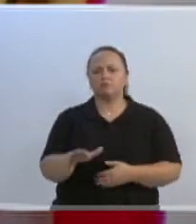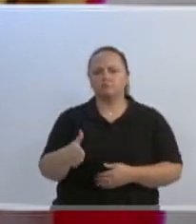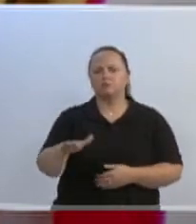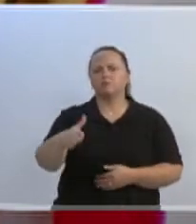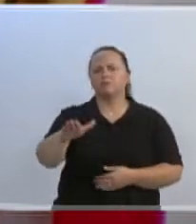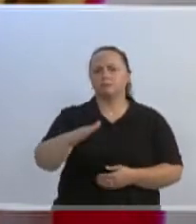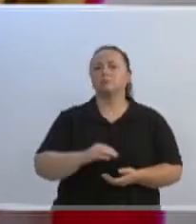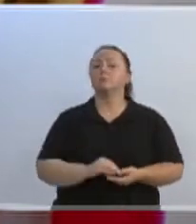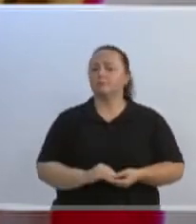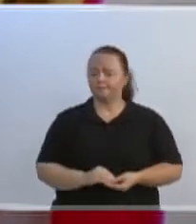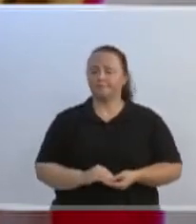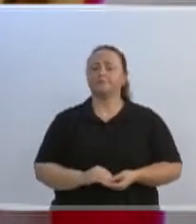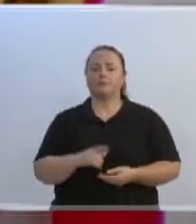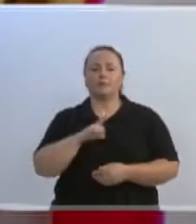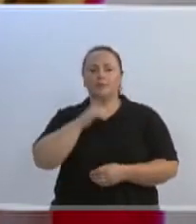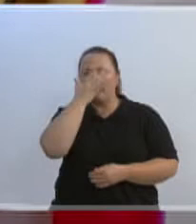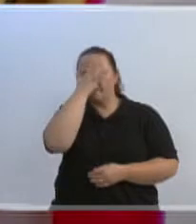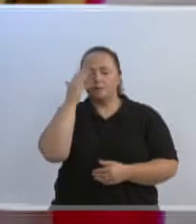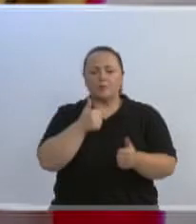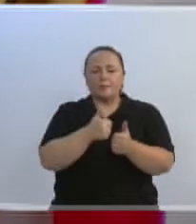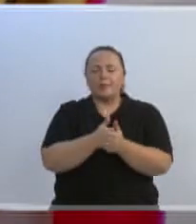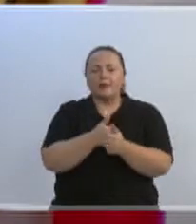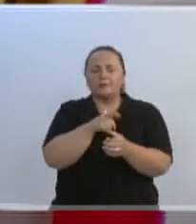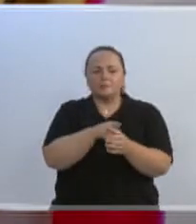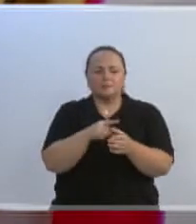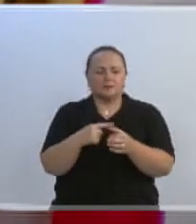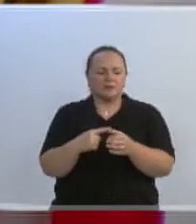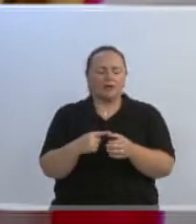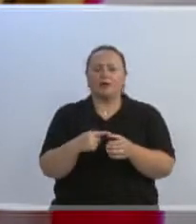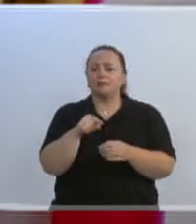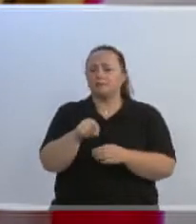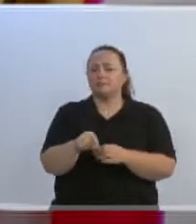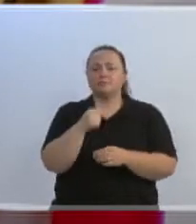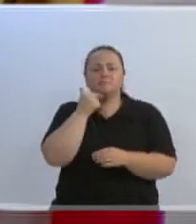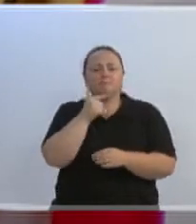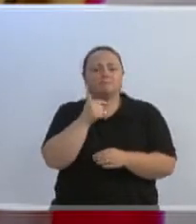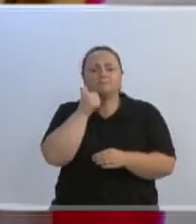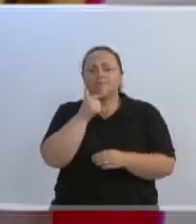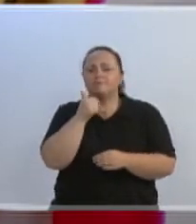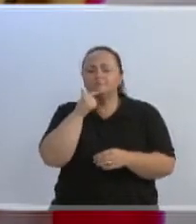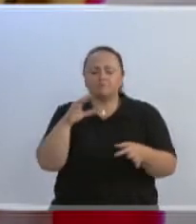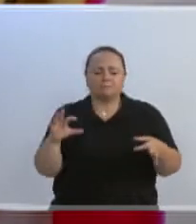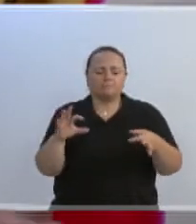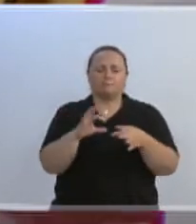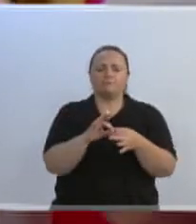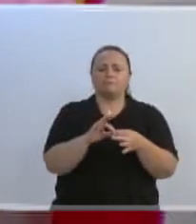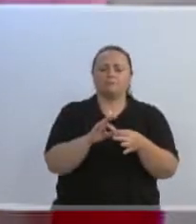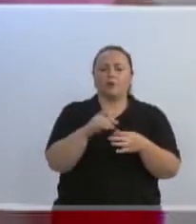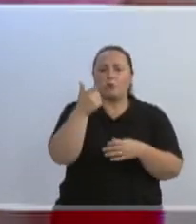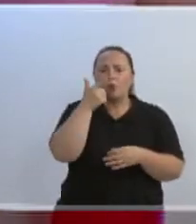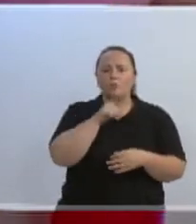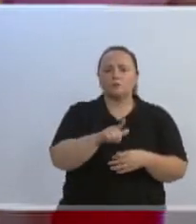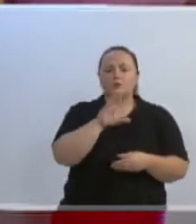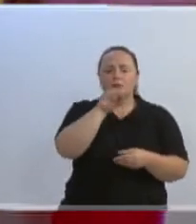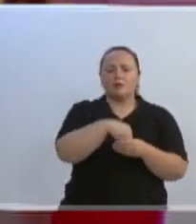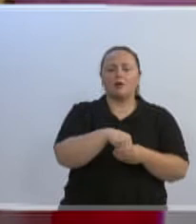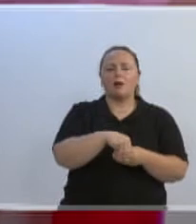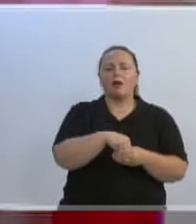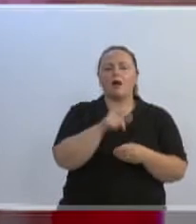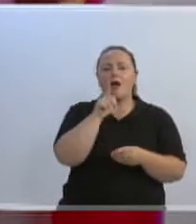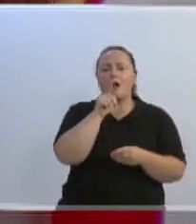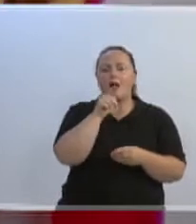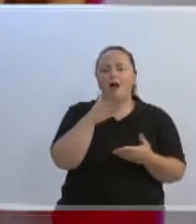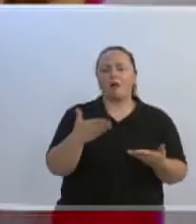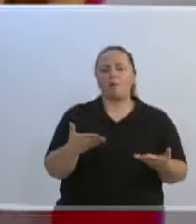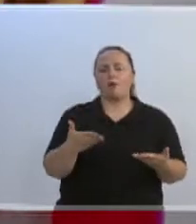temos muita gente, inclusive, próximo ao centro da cidade, que não tem condições de fazer a ligação da água ou até mesmo a